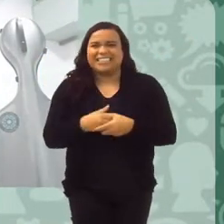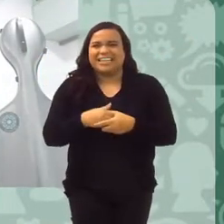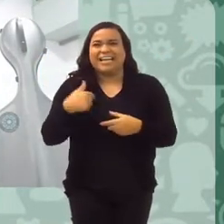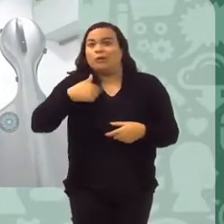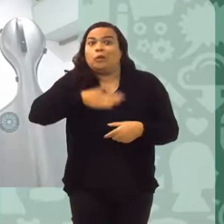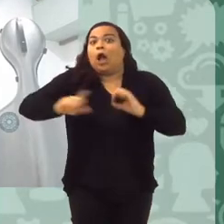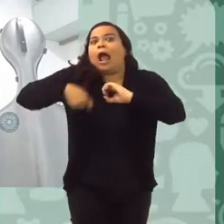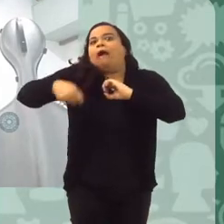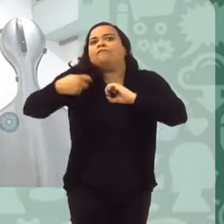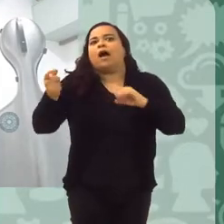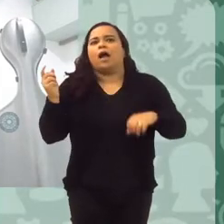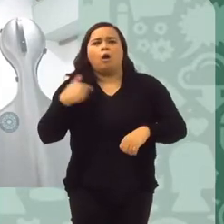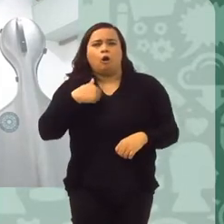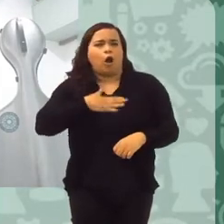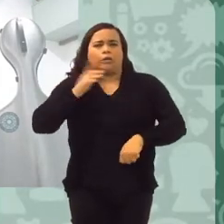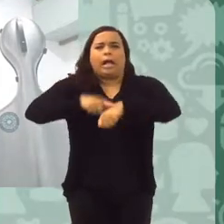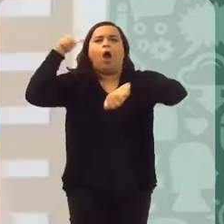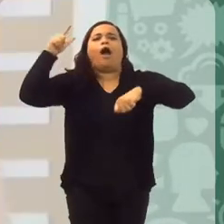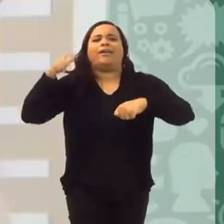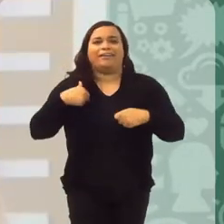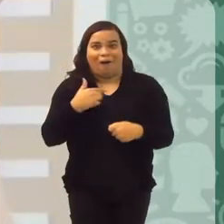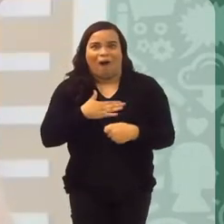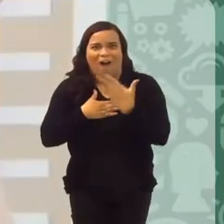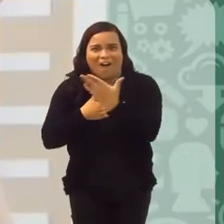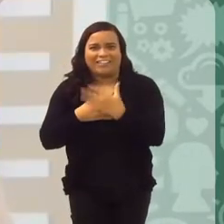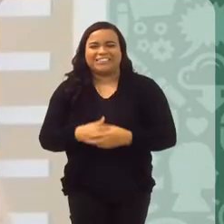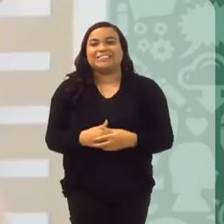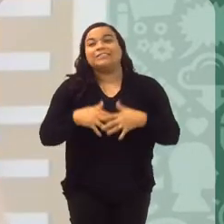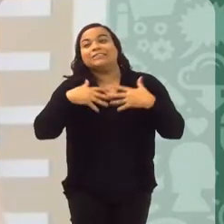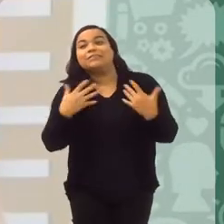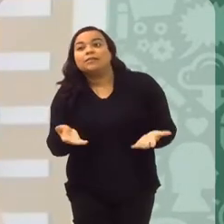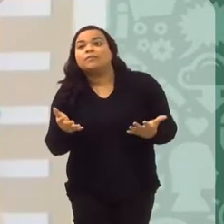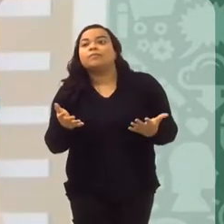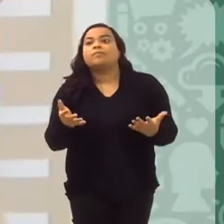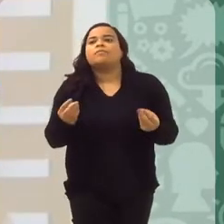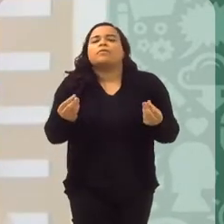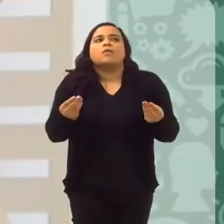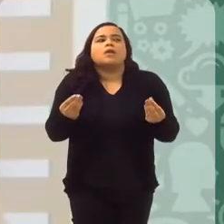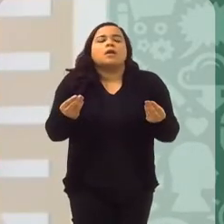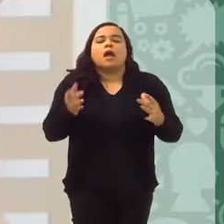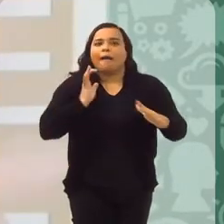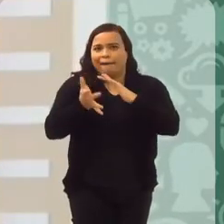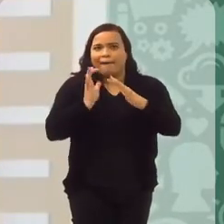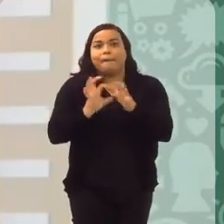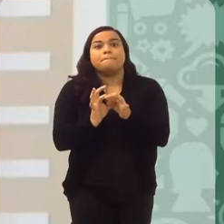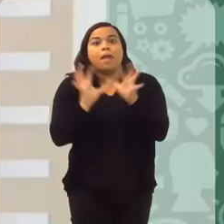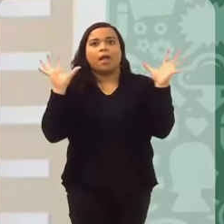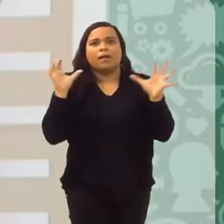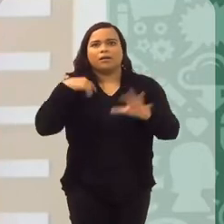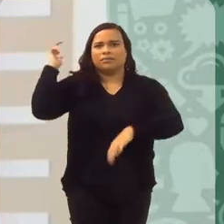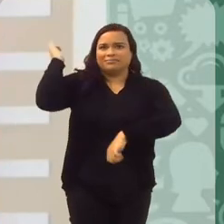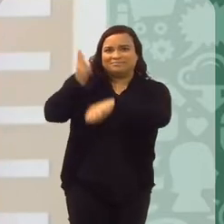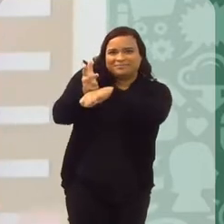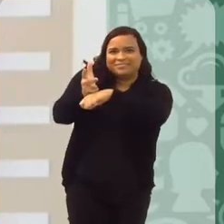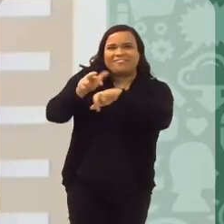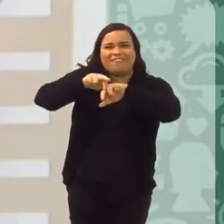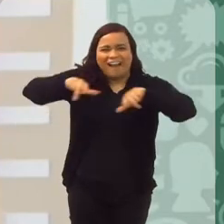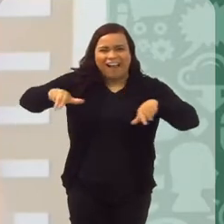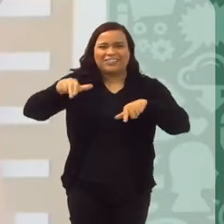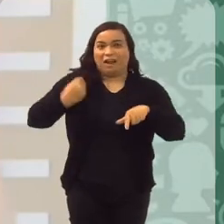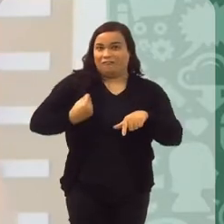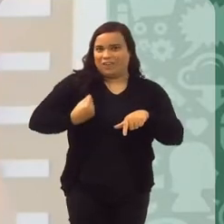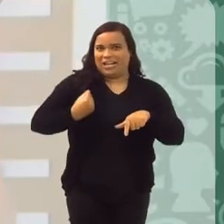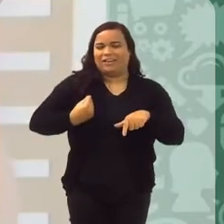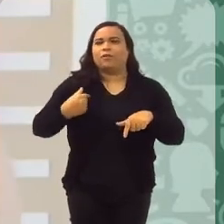gosto de gravar, eu gosto do ao vivo. E aí, quando a rede social permitiu que a gente fizesse essas transmissões ao